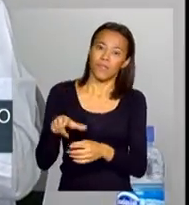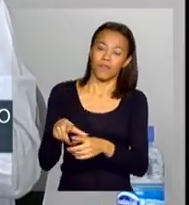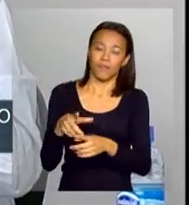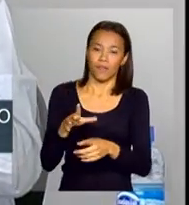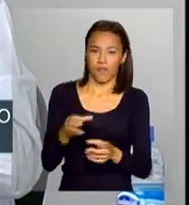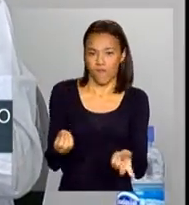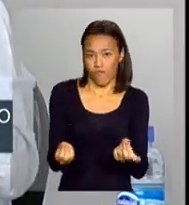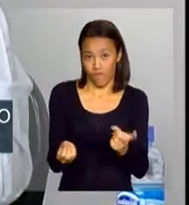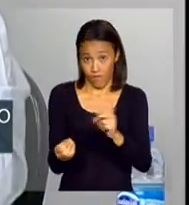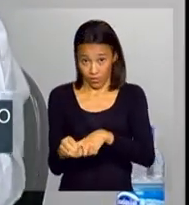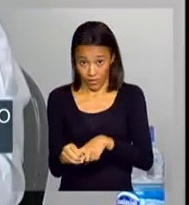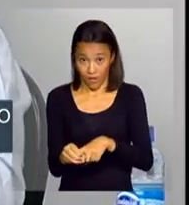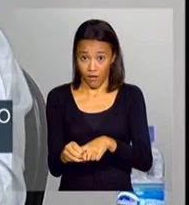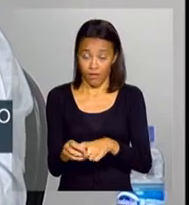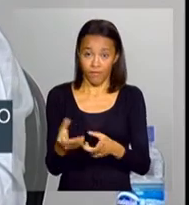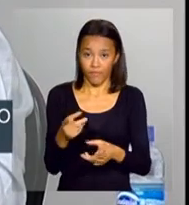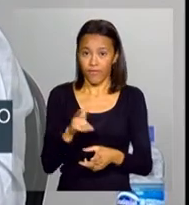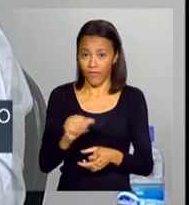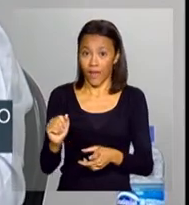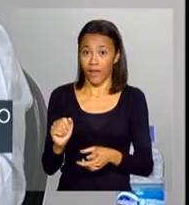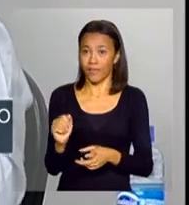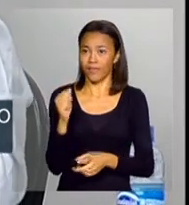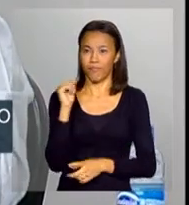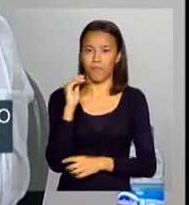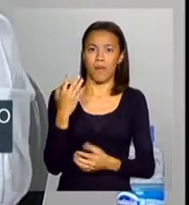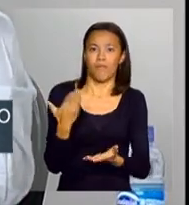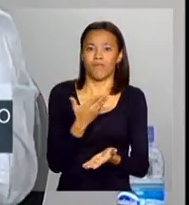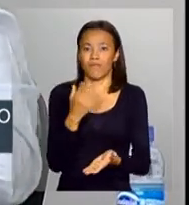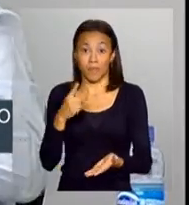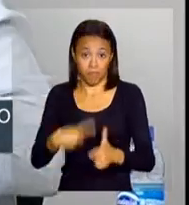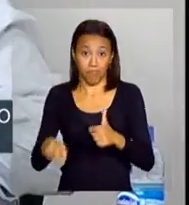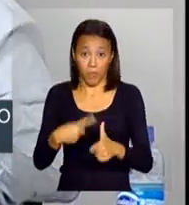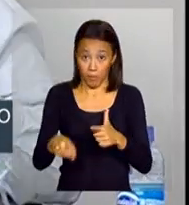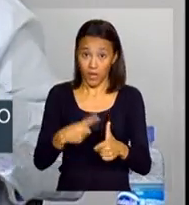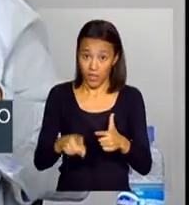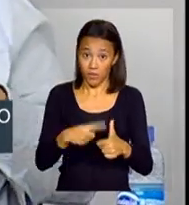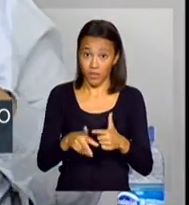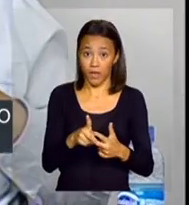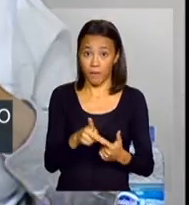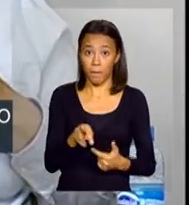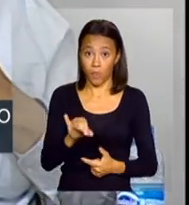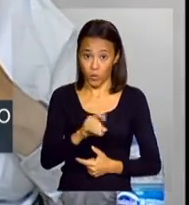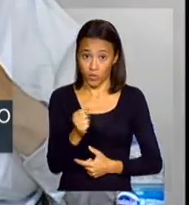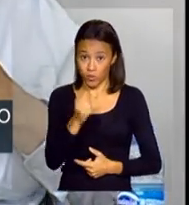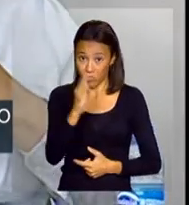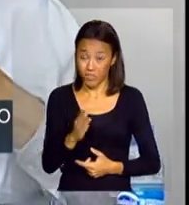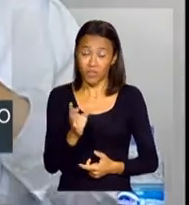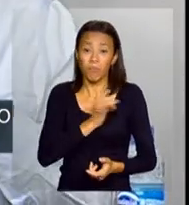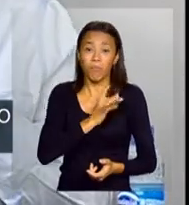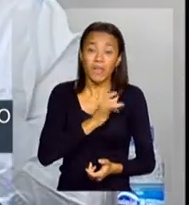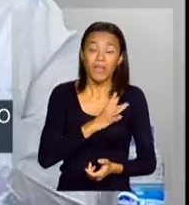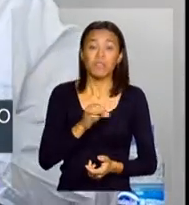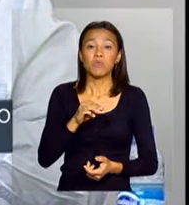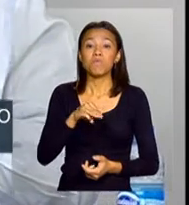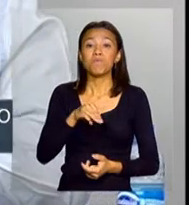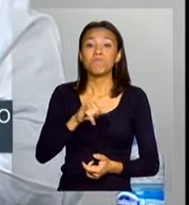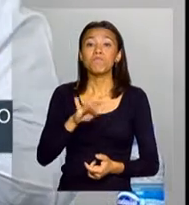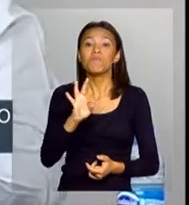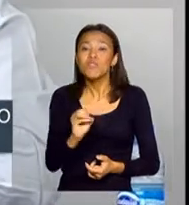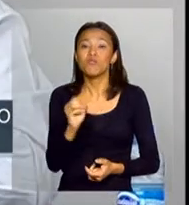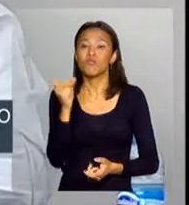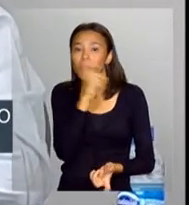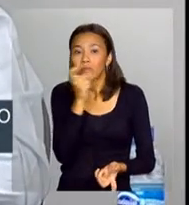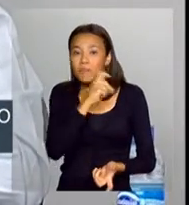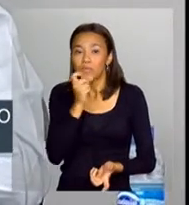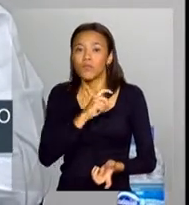recuperar vai comprometer a produção de alimentos no Brasil, que isso é uma coisa, são medos. Uma sociedade democrática não pode ficar refém